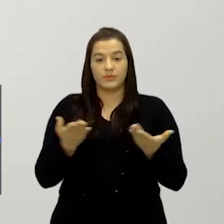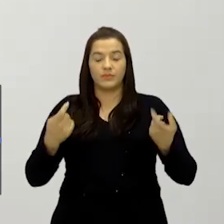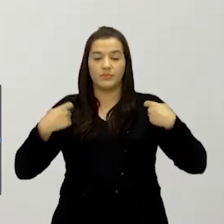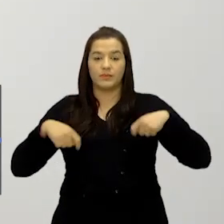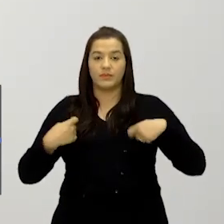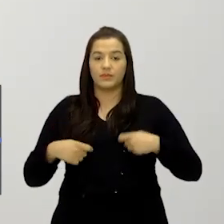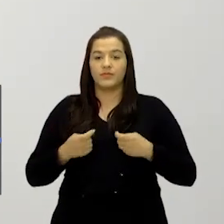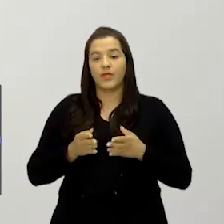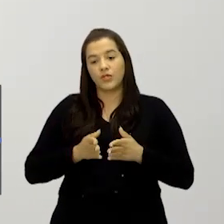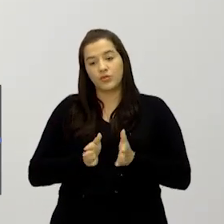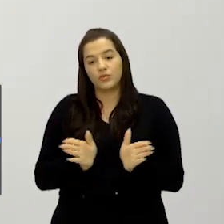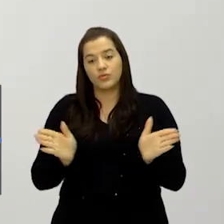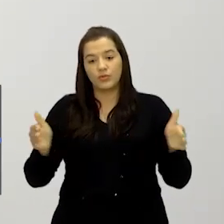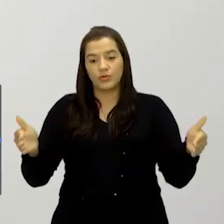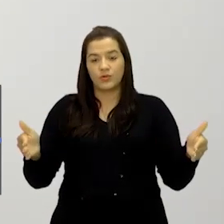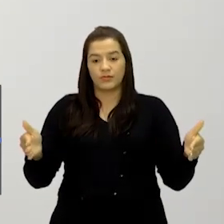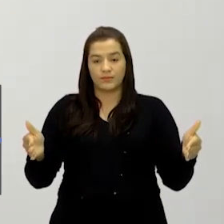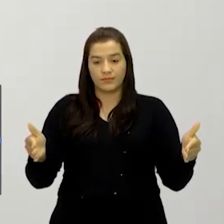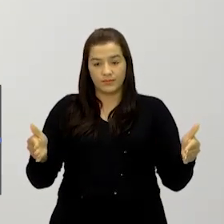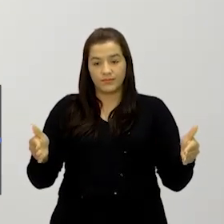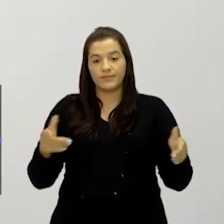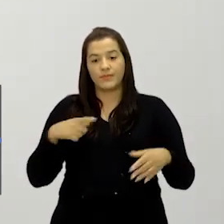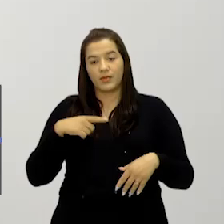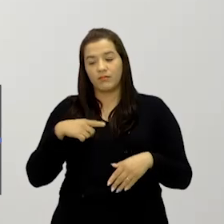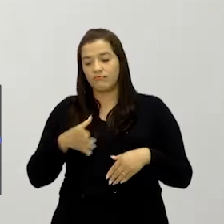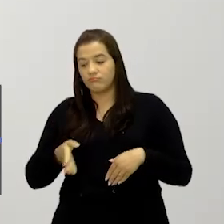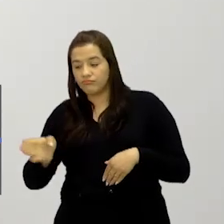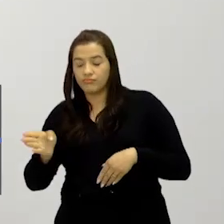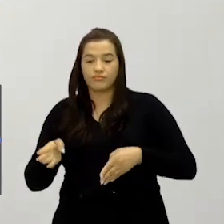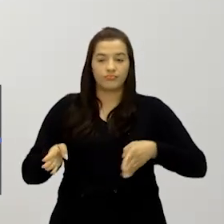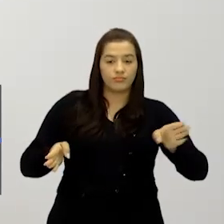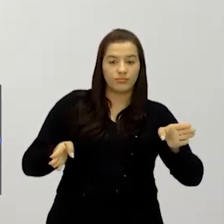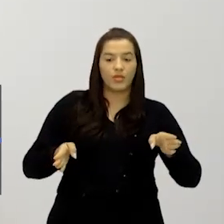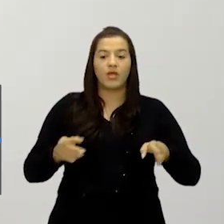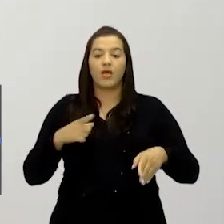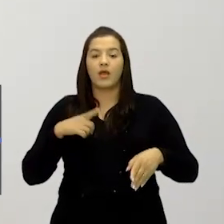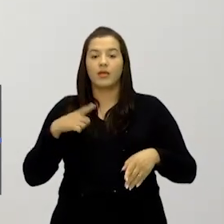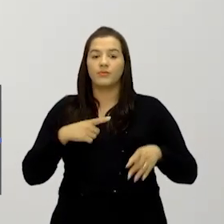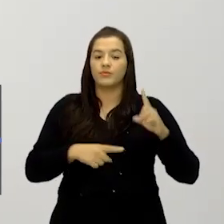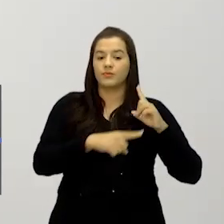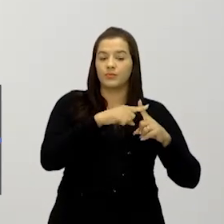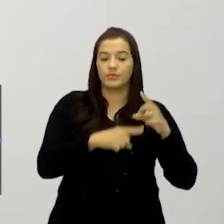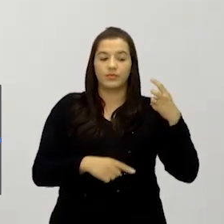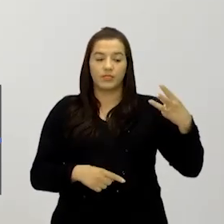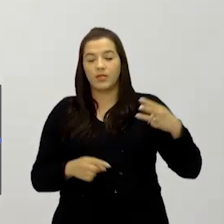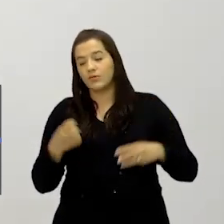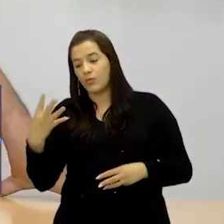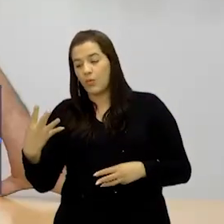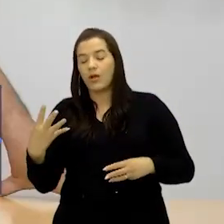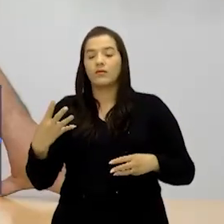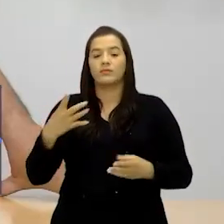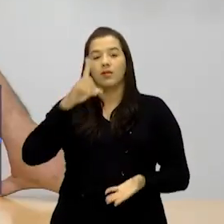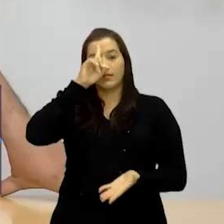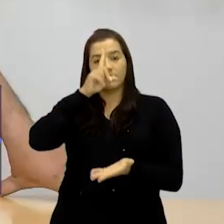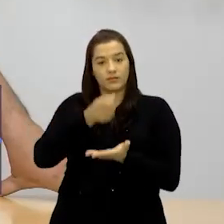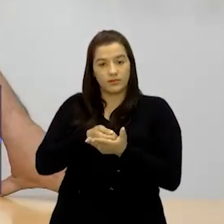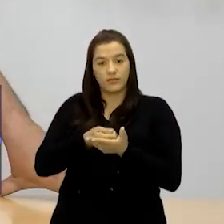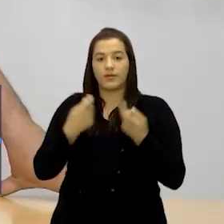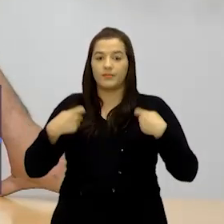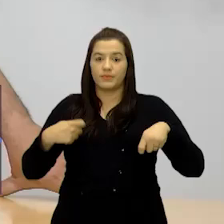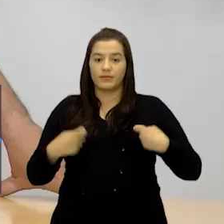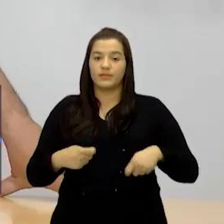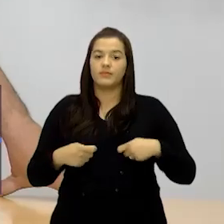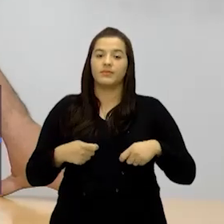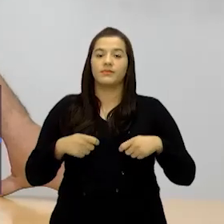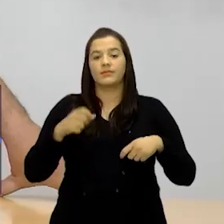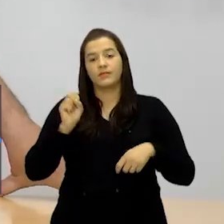2 caminhos, né? Por exemplo, você poderia ter colocado assim, multiplica por 3 ou por 4? Exatamente. Se o número anterior for par, multiplique por 3.